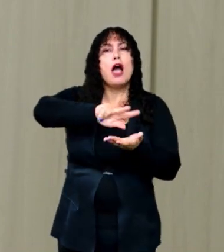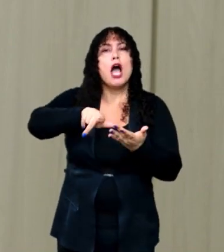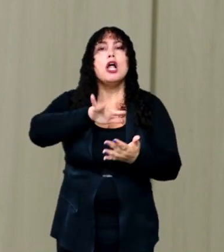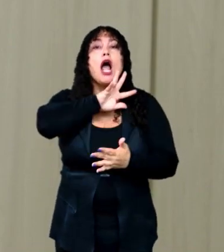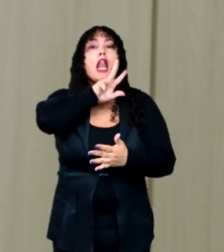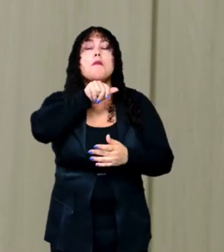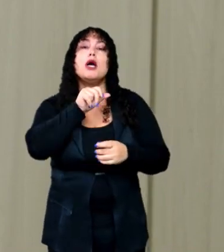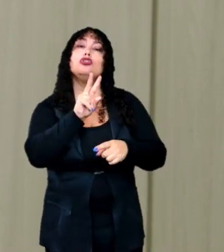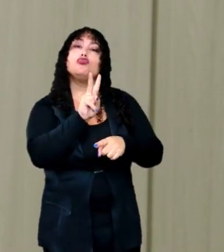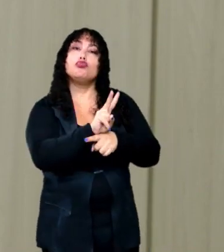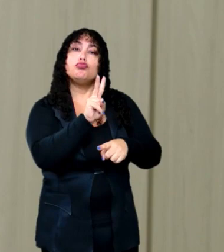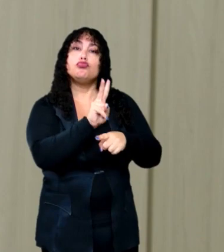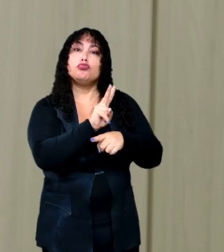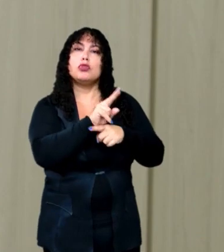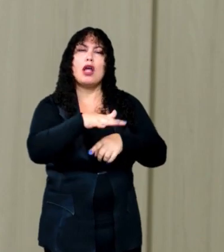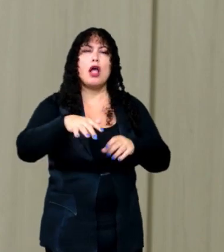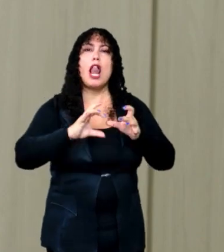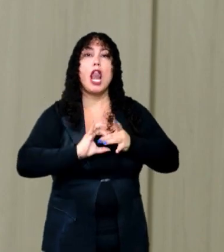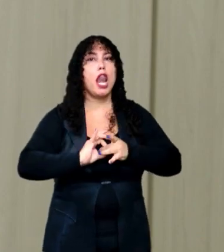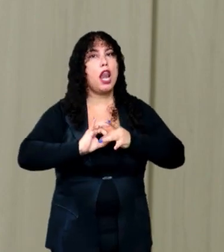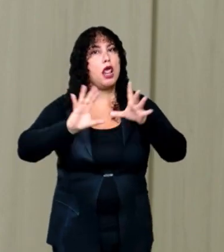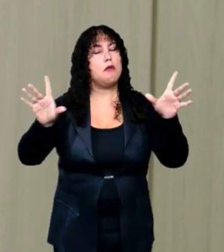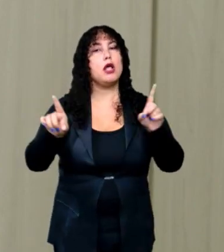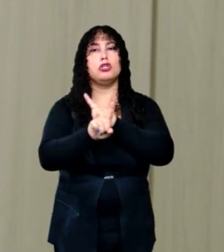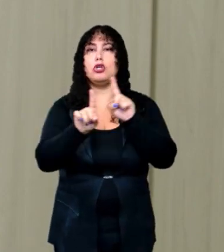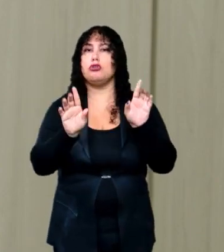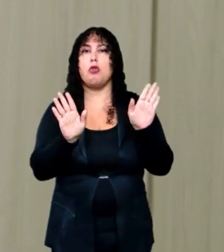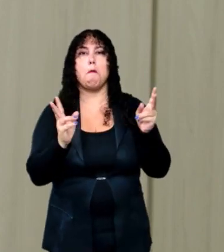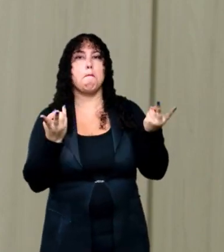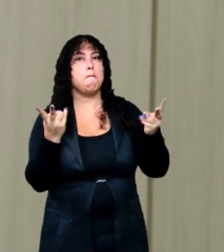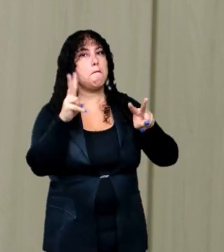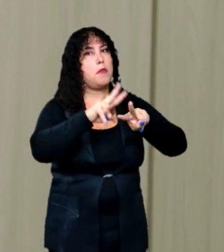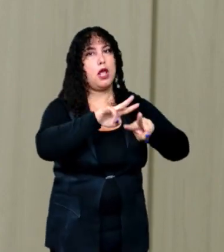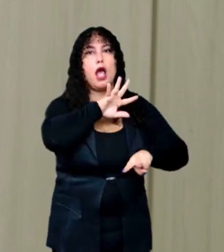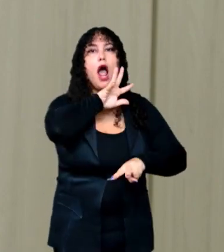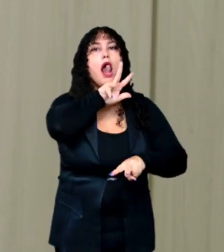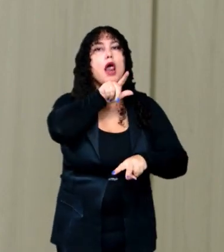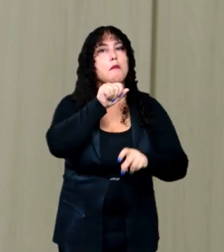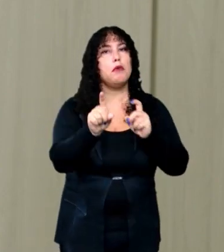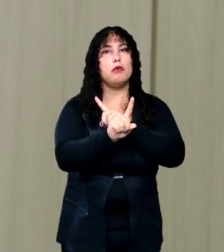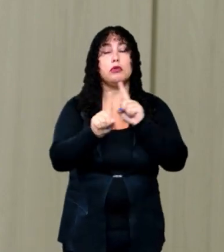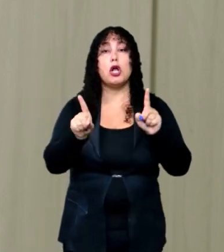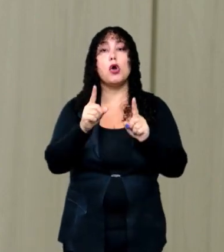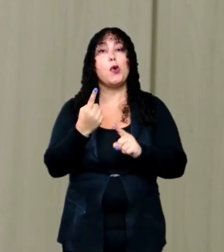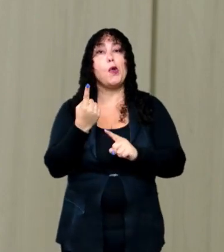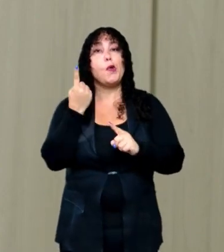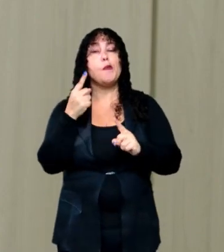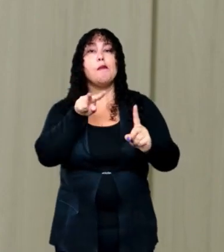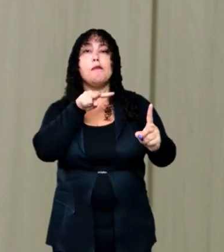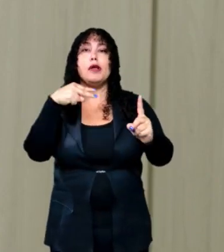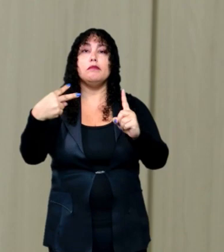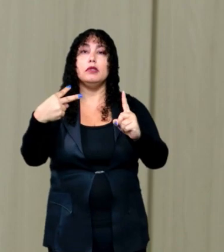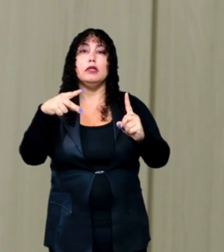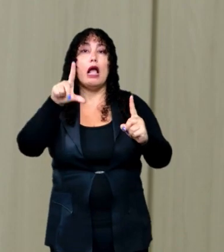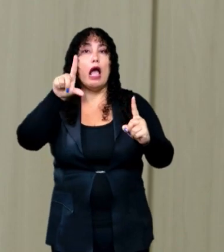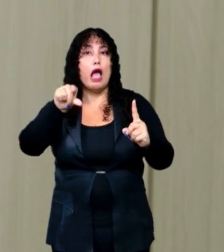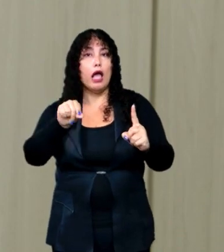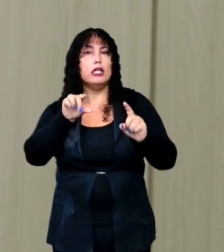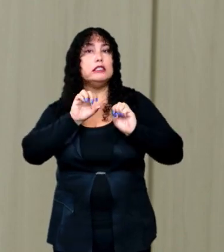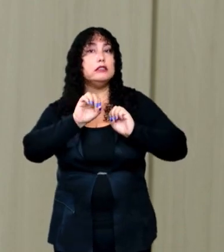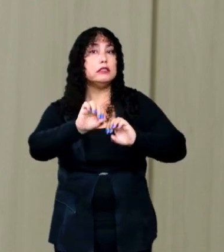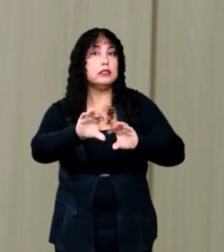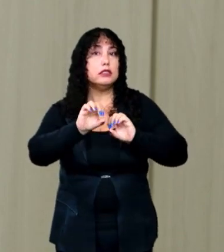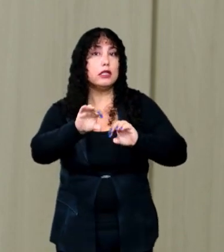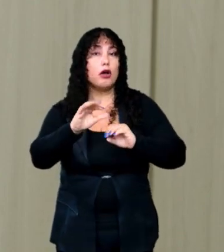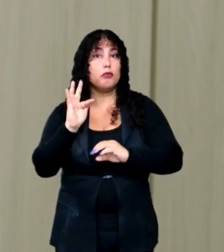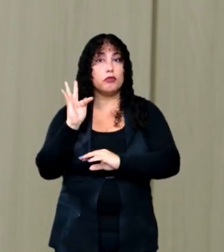animais criados a pasto. Então, a gente não cria animal confinado. E uma perspectiva disso é justamente ensinar